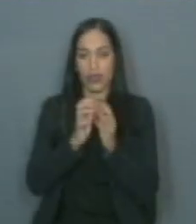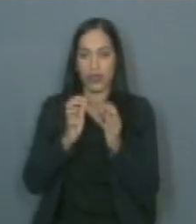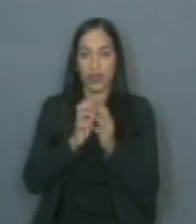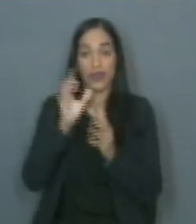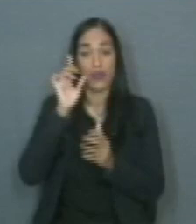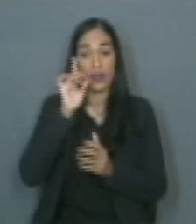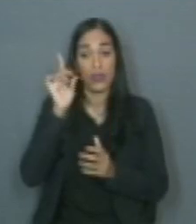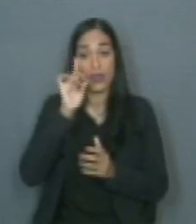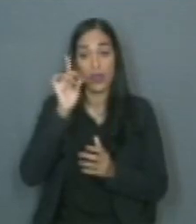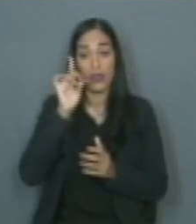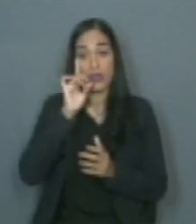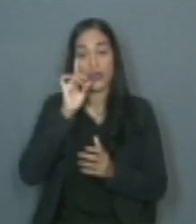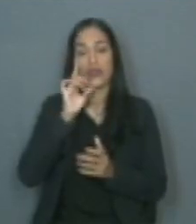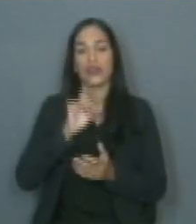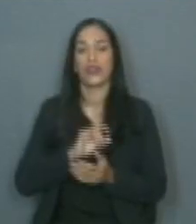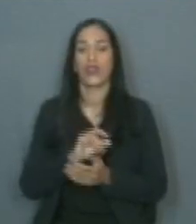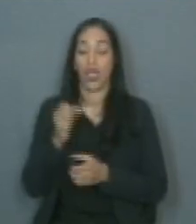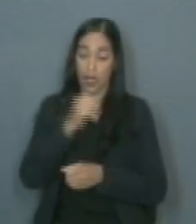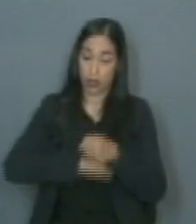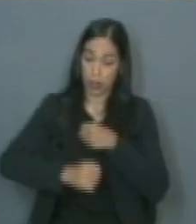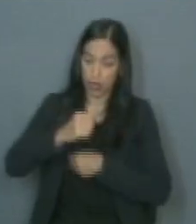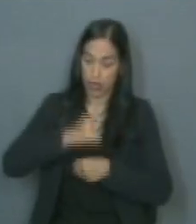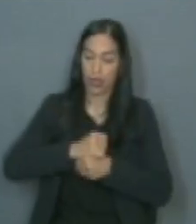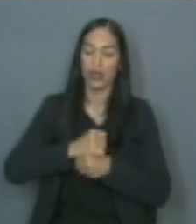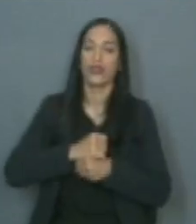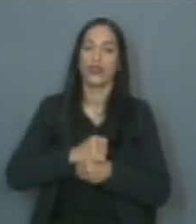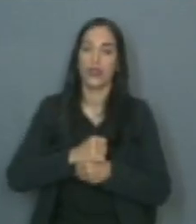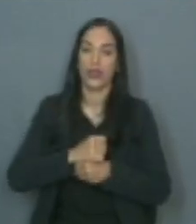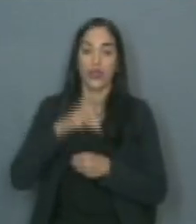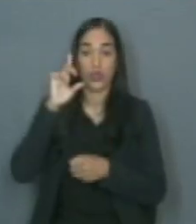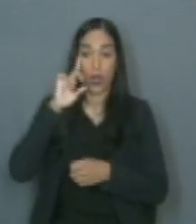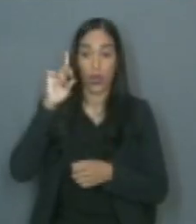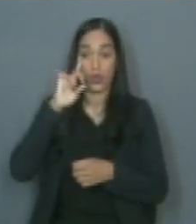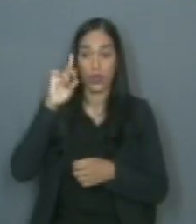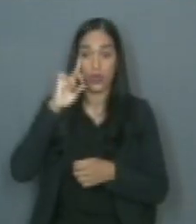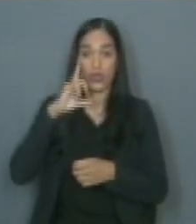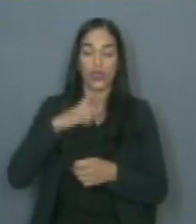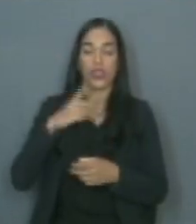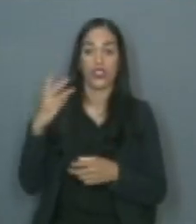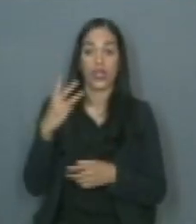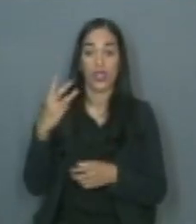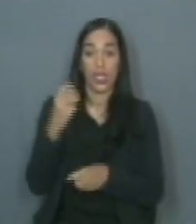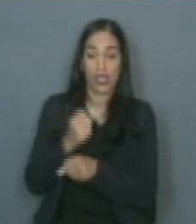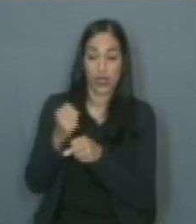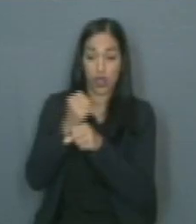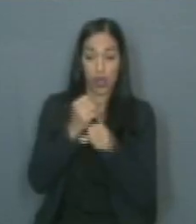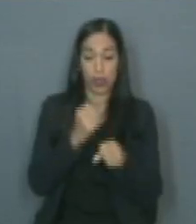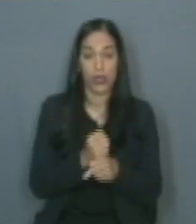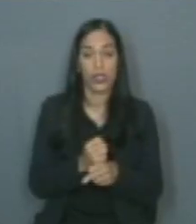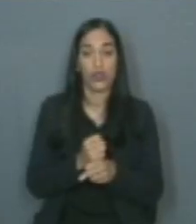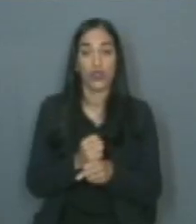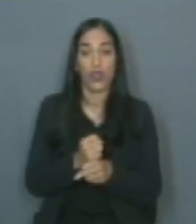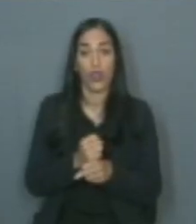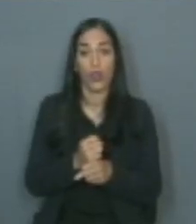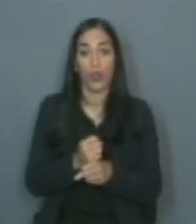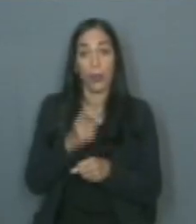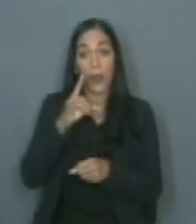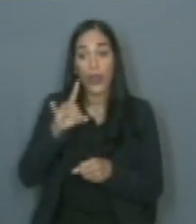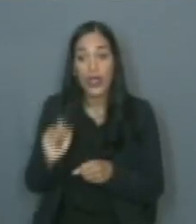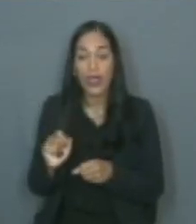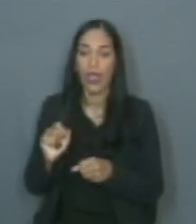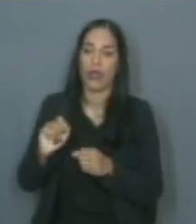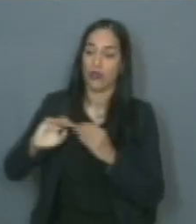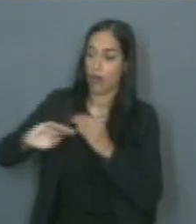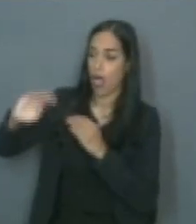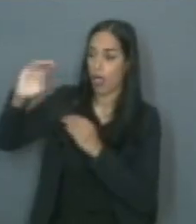dias, praticamente, inclusive no ano passado, praticamente todos os dias tiveram 3 obras por dia de barreira, de